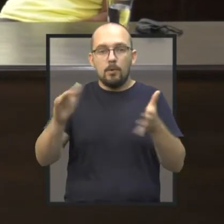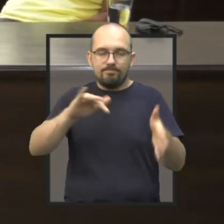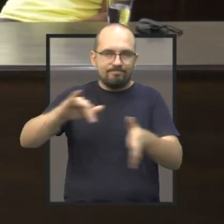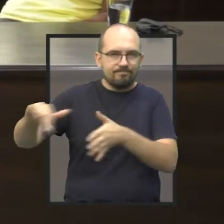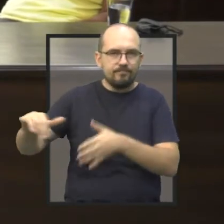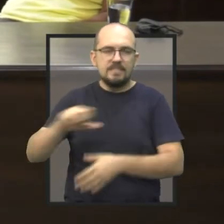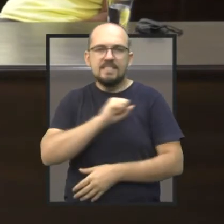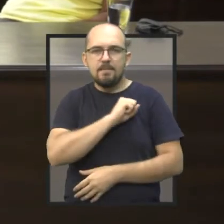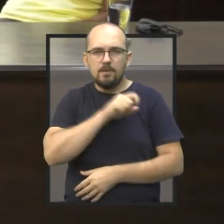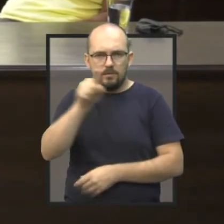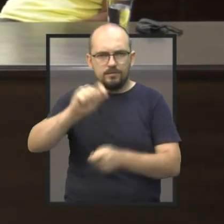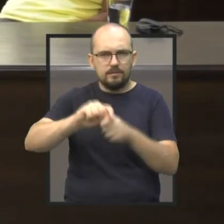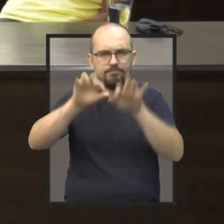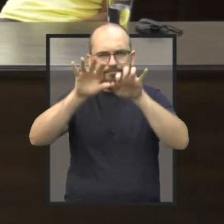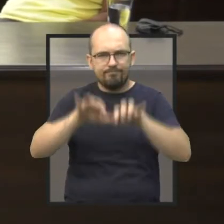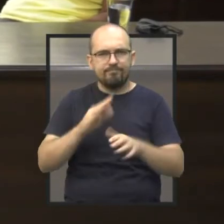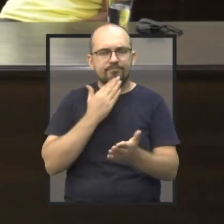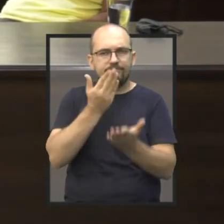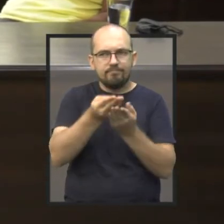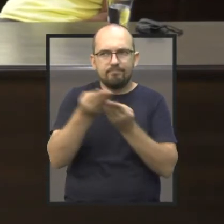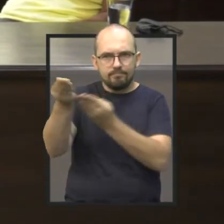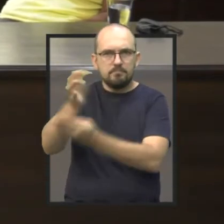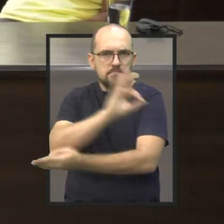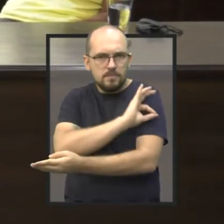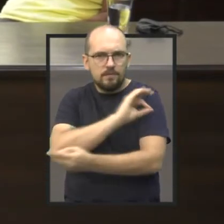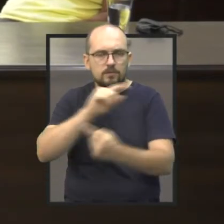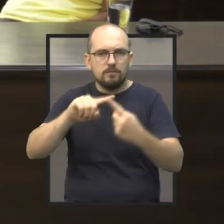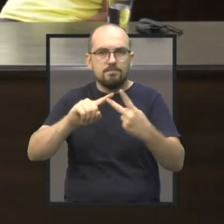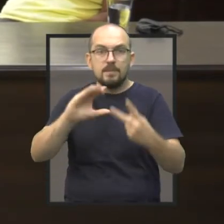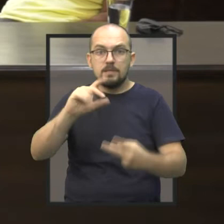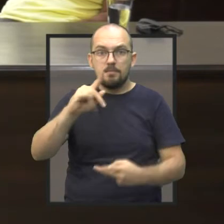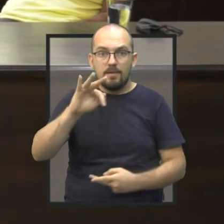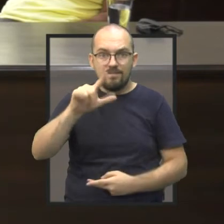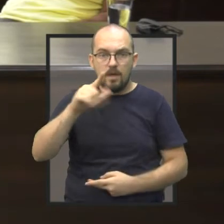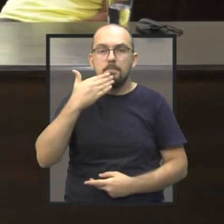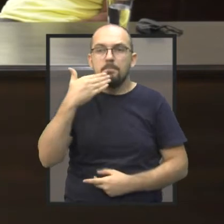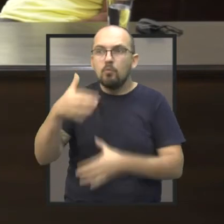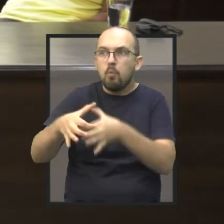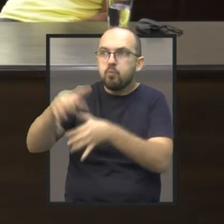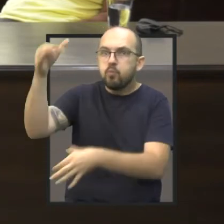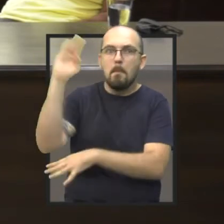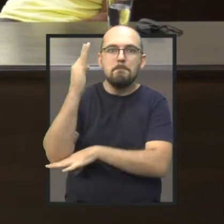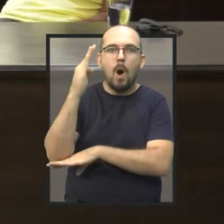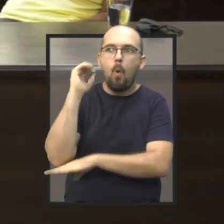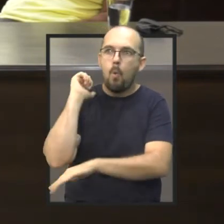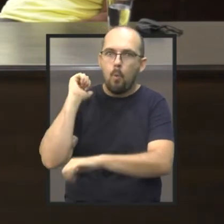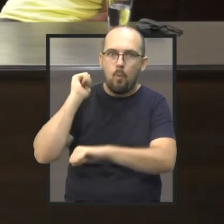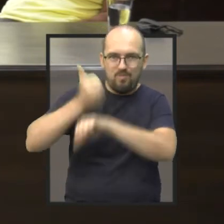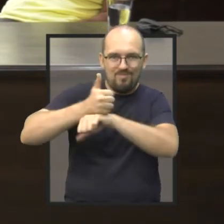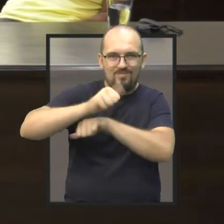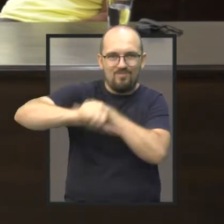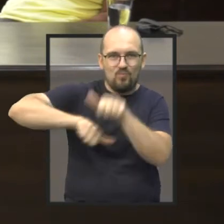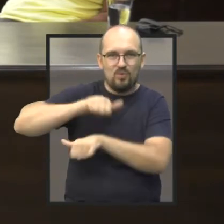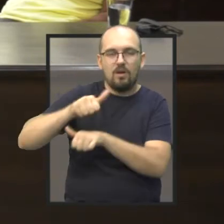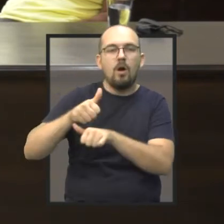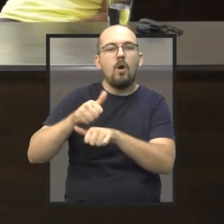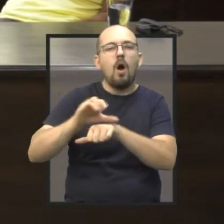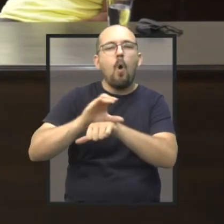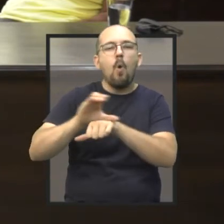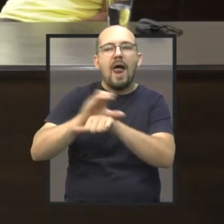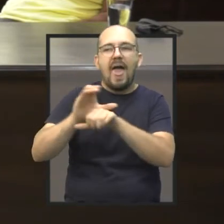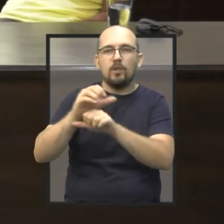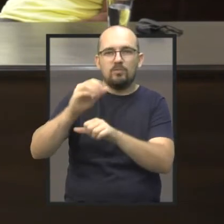requerimento recente, né, pedindo ao prefeito e à CPFL a substituição de postes de madeira lá no distrito por postes de